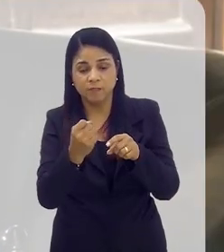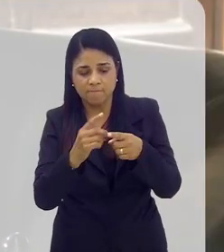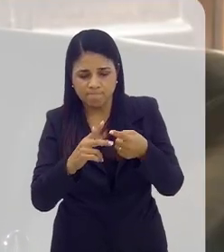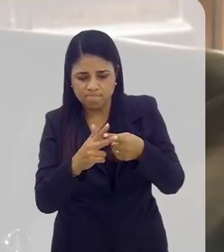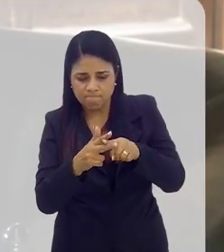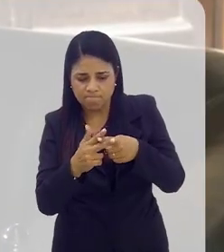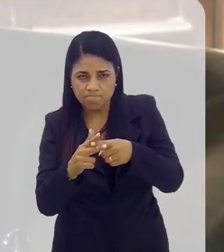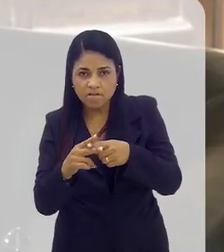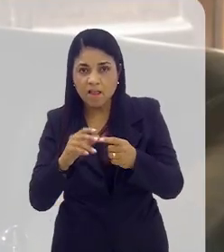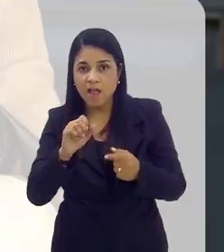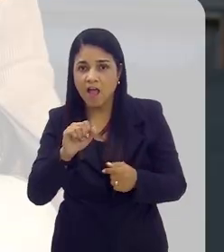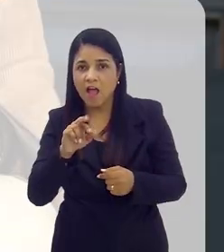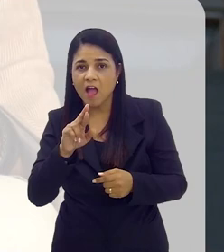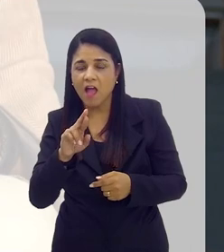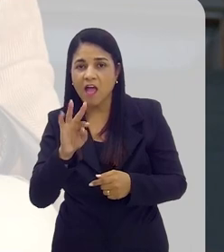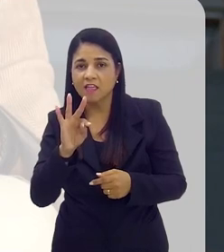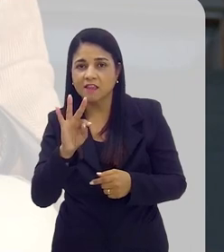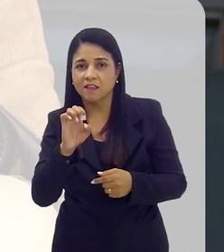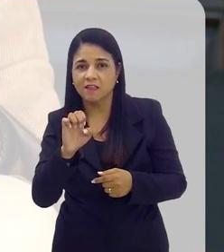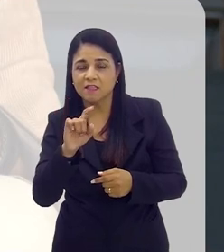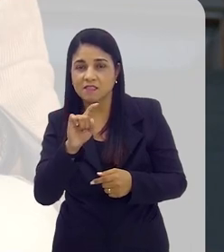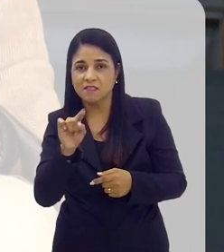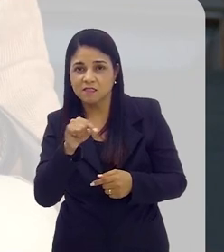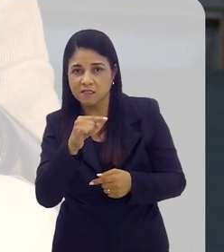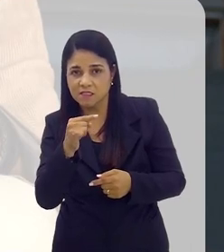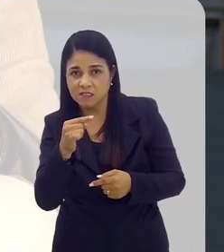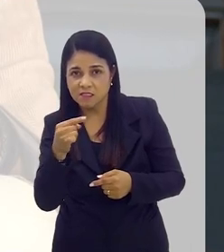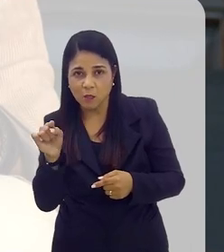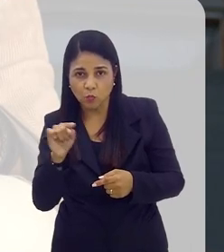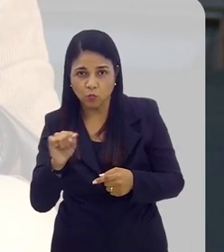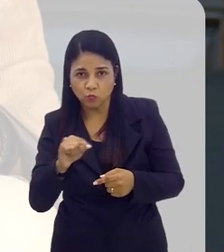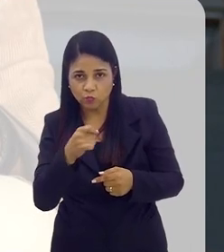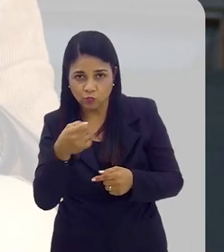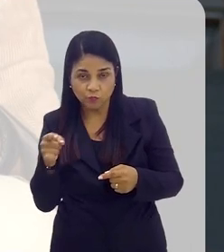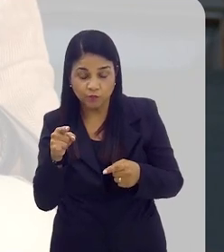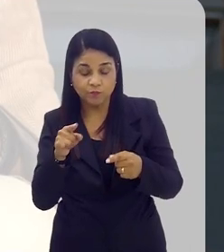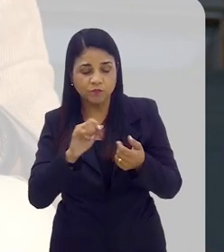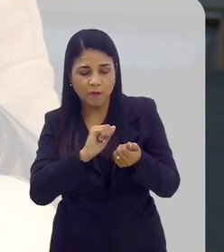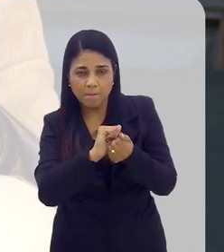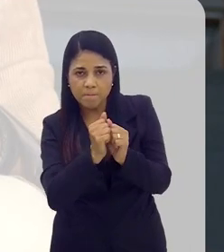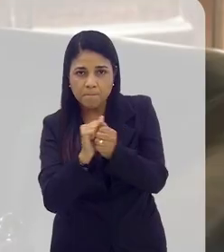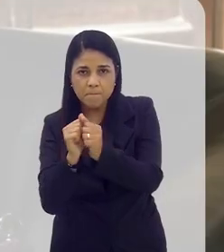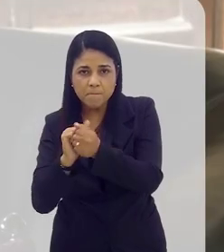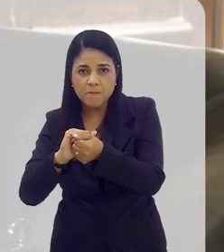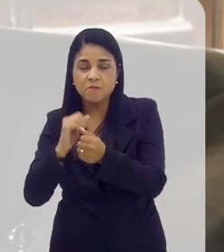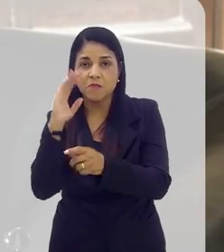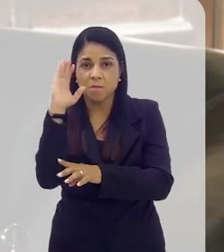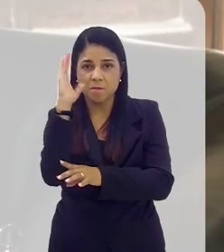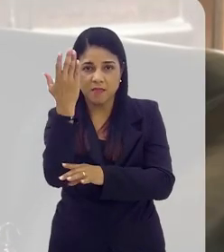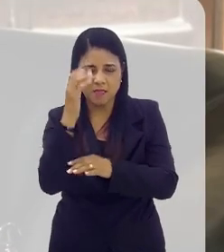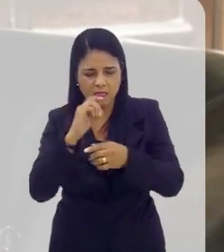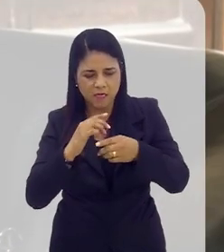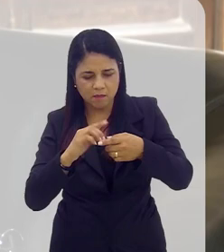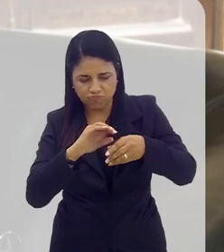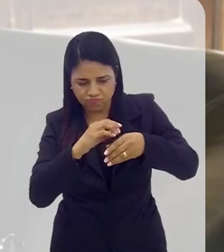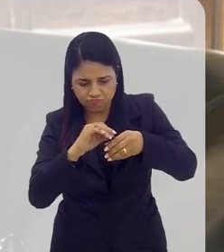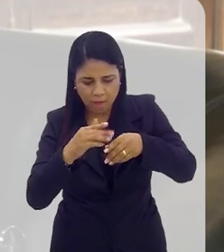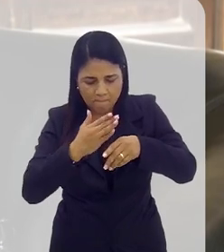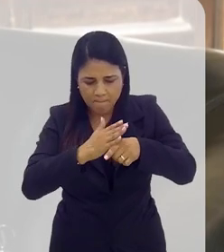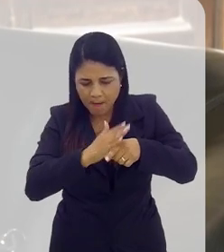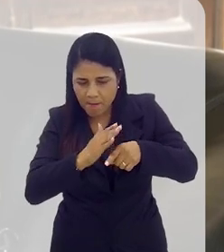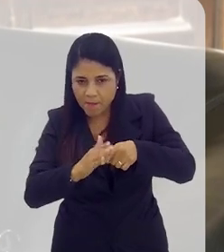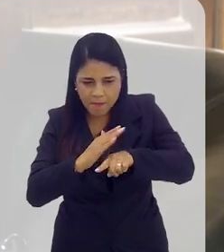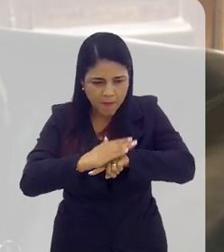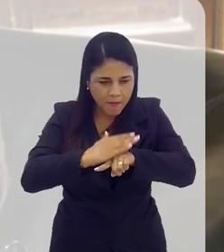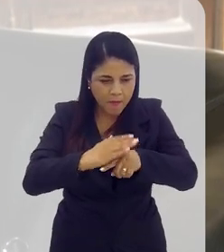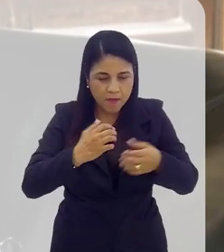de tocar bem, ele ainda construía instrumentos, isso aí, ele era artesão, conhecia de madeira, conhecia de muitas coisas. Então, a gente vê